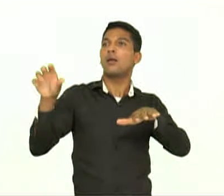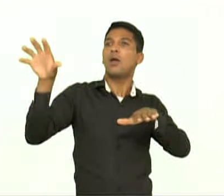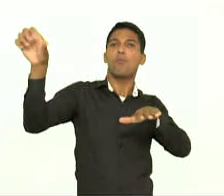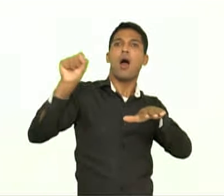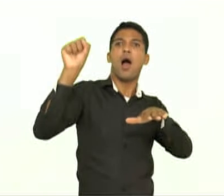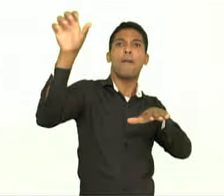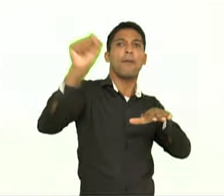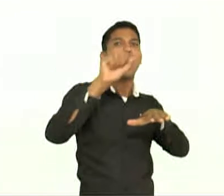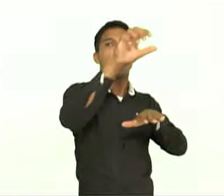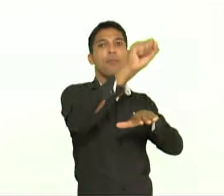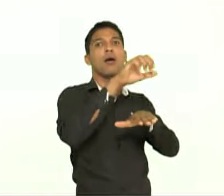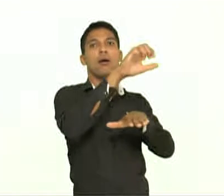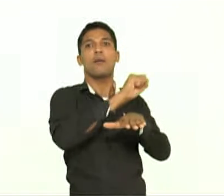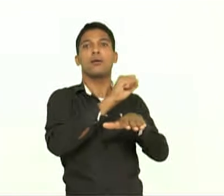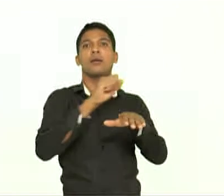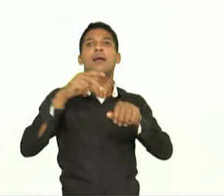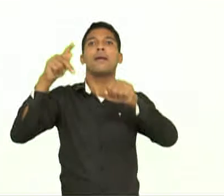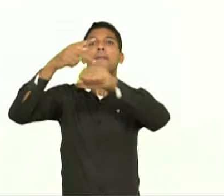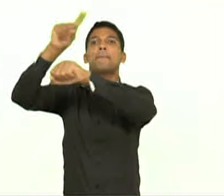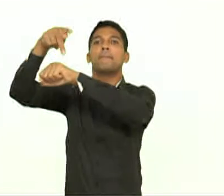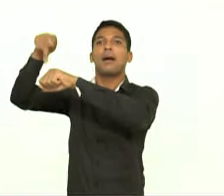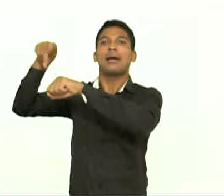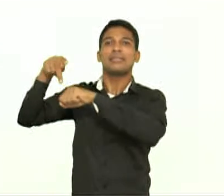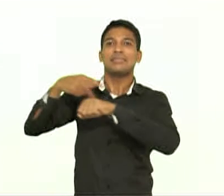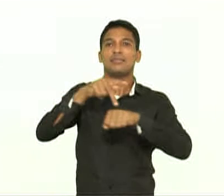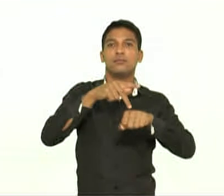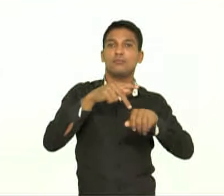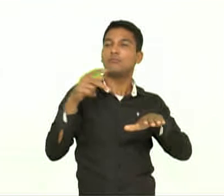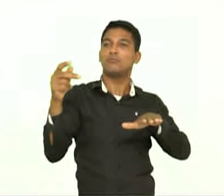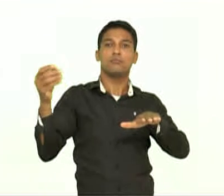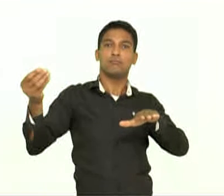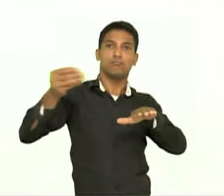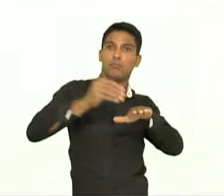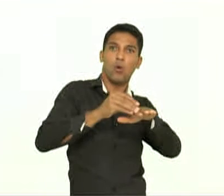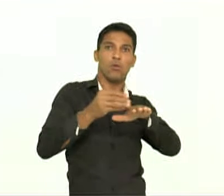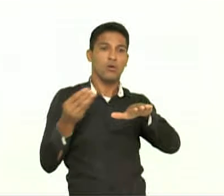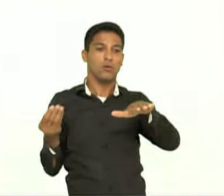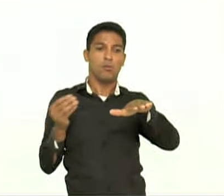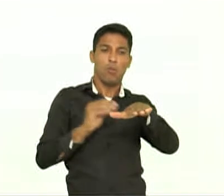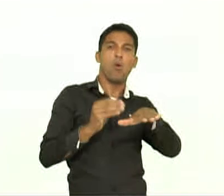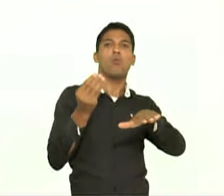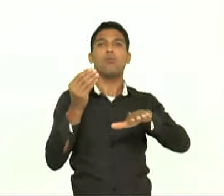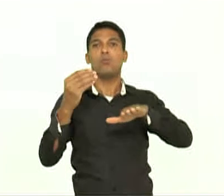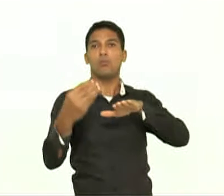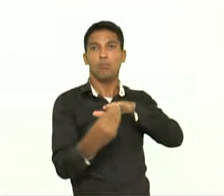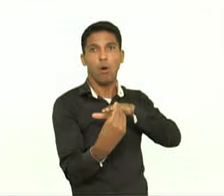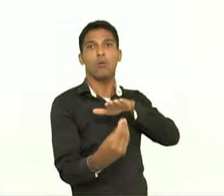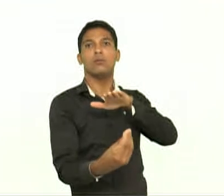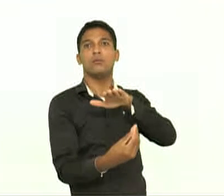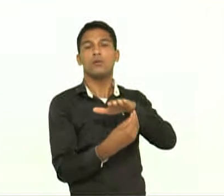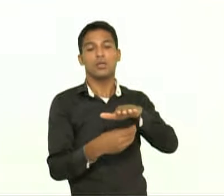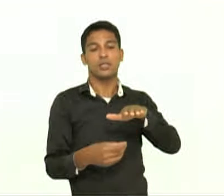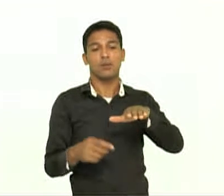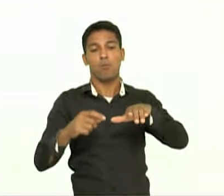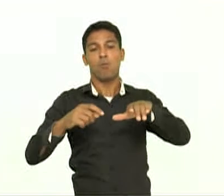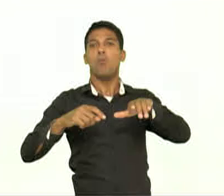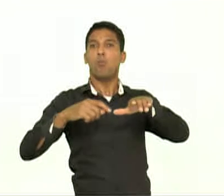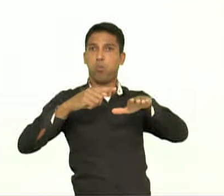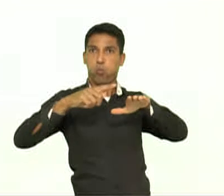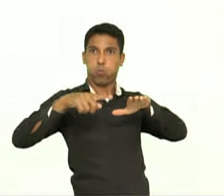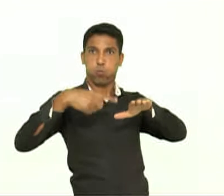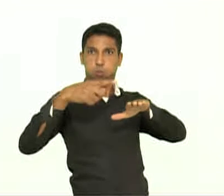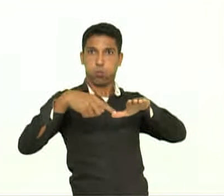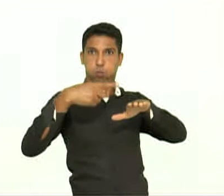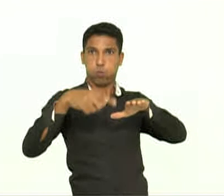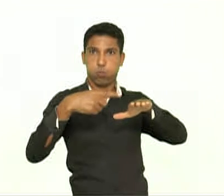do automóvel na sua casa, você vai ver etiquetas, marcas de vários outros países ali. Os pneus são feitos na